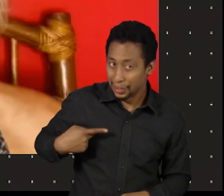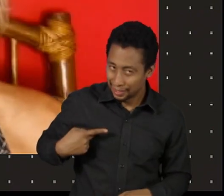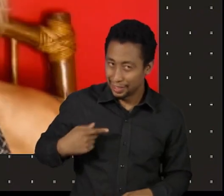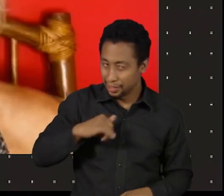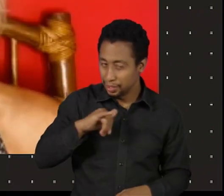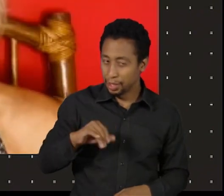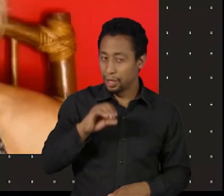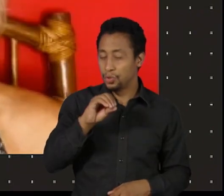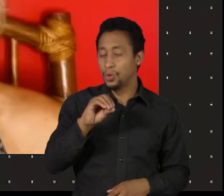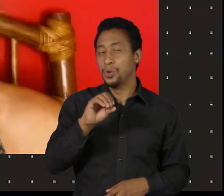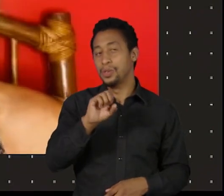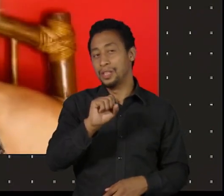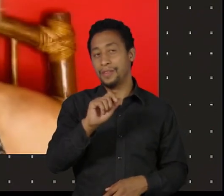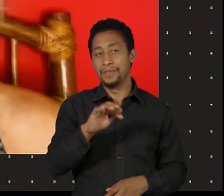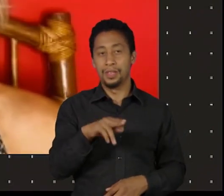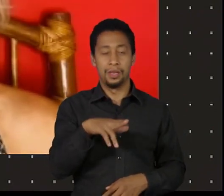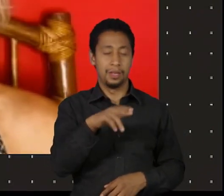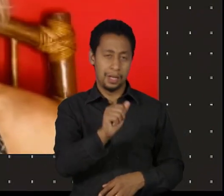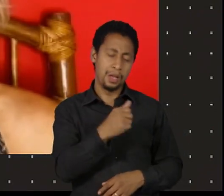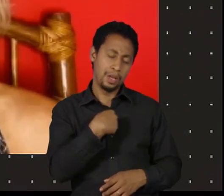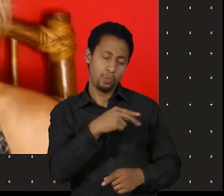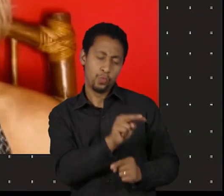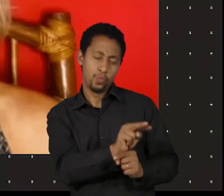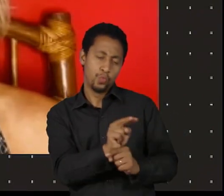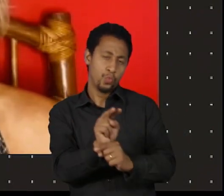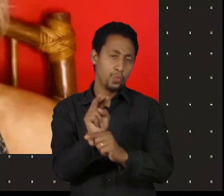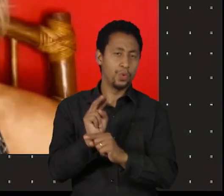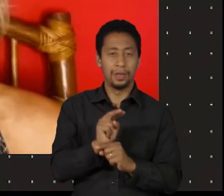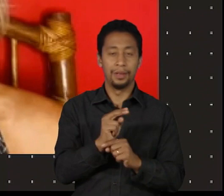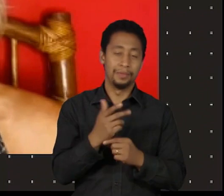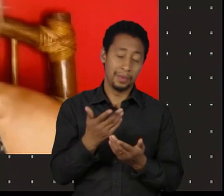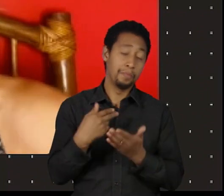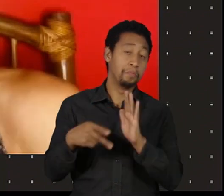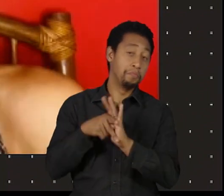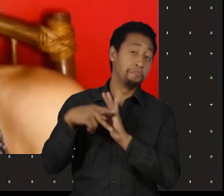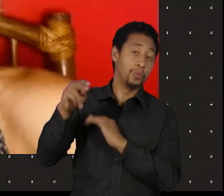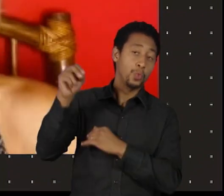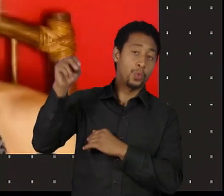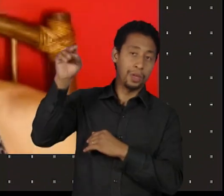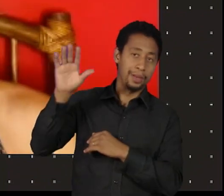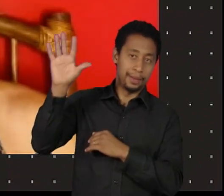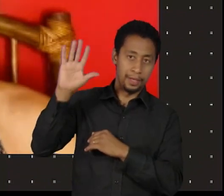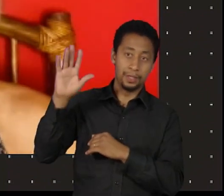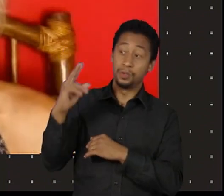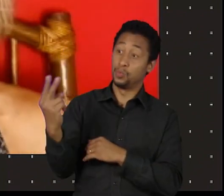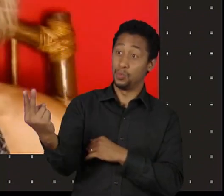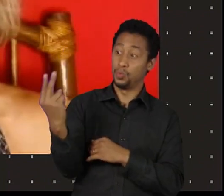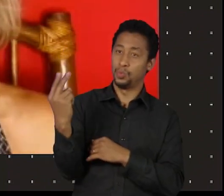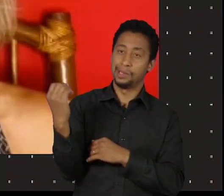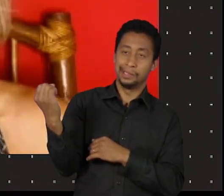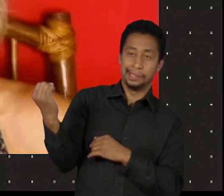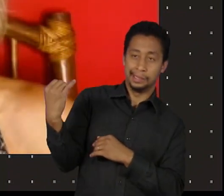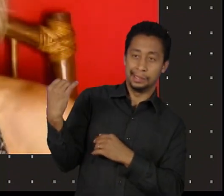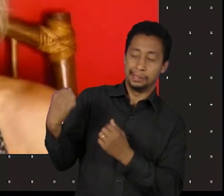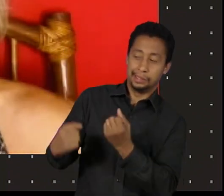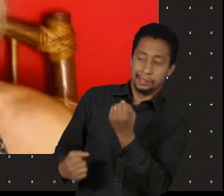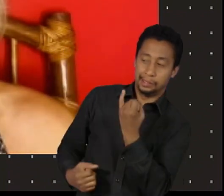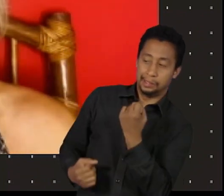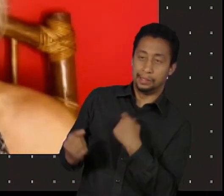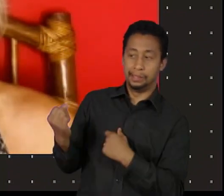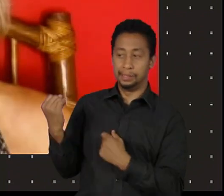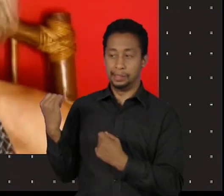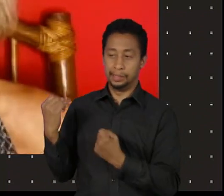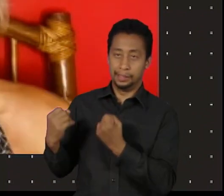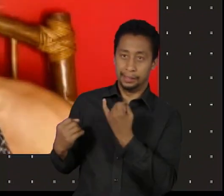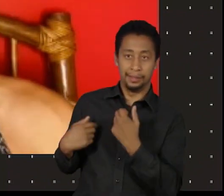pastoril, que é um folguedo popular do Nordeste. Então tinha o flerte dos dois, o namoro dos dois, a gente cantava,